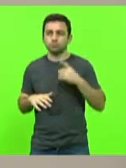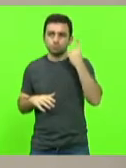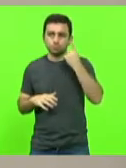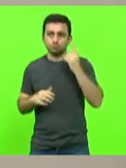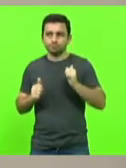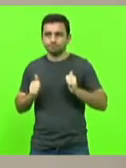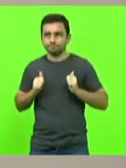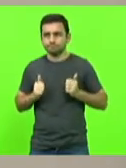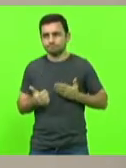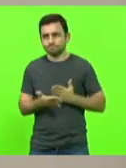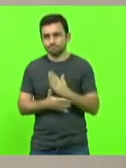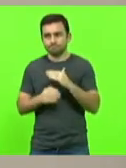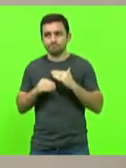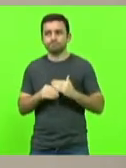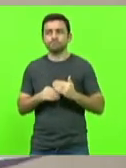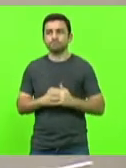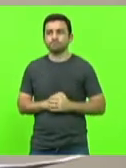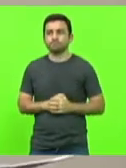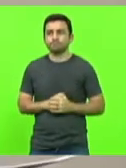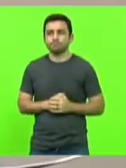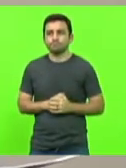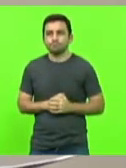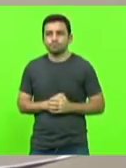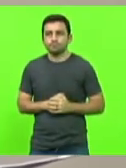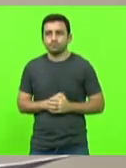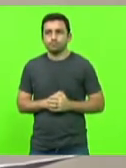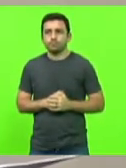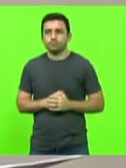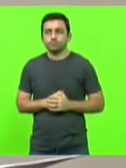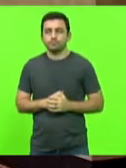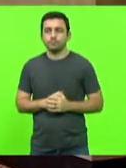Aprovado por unanimidade.